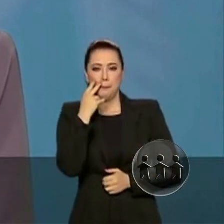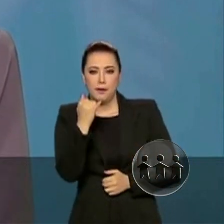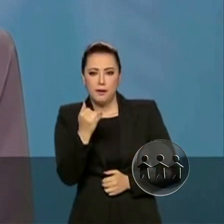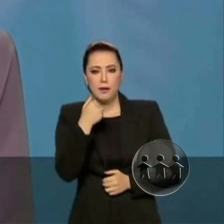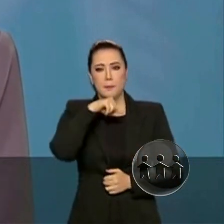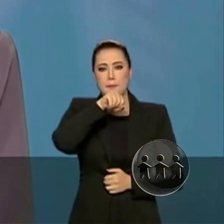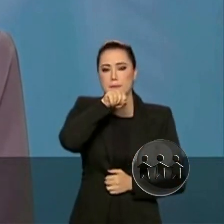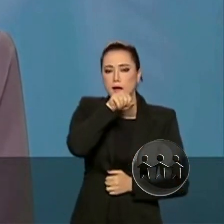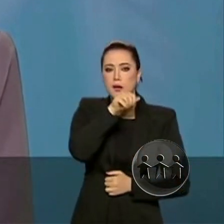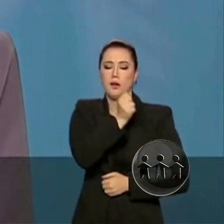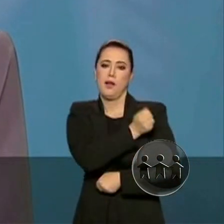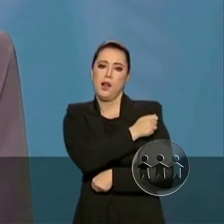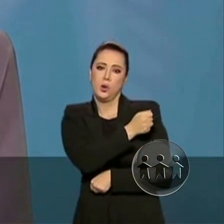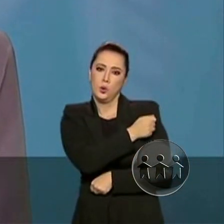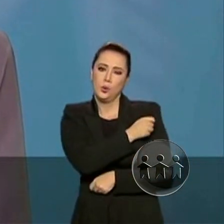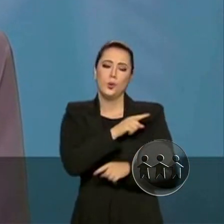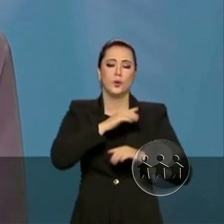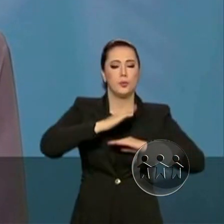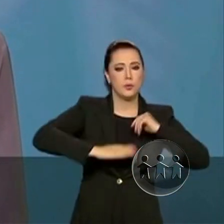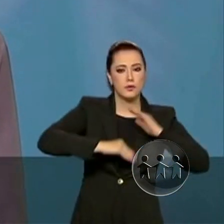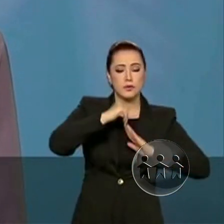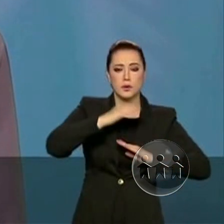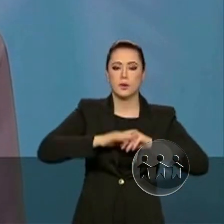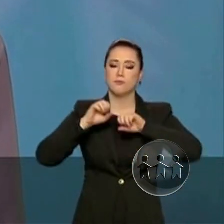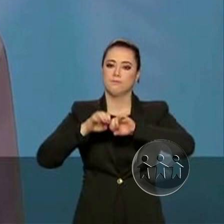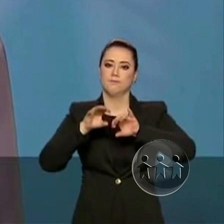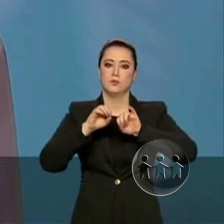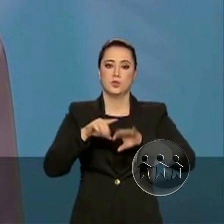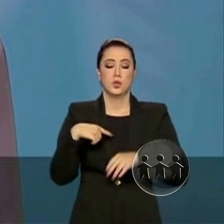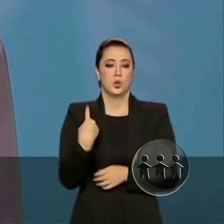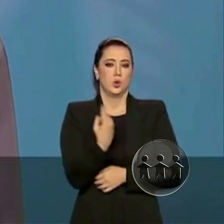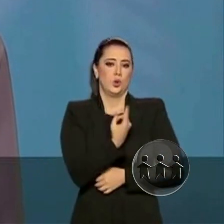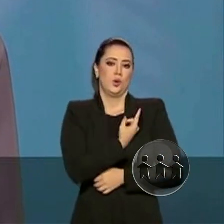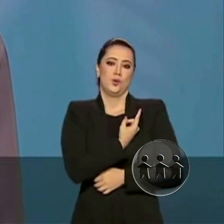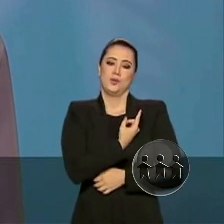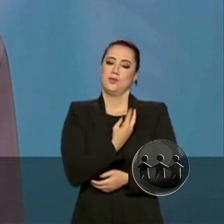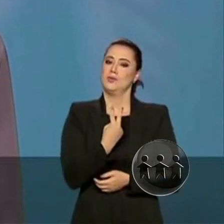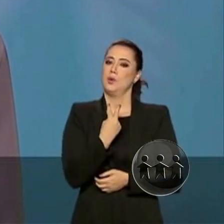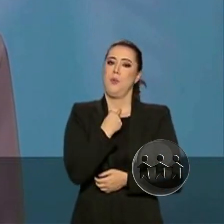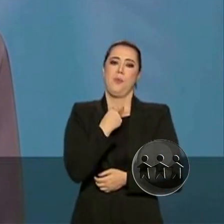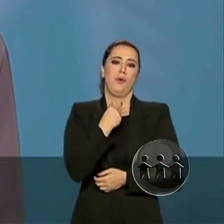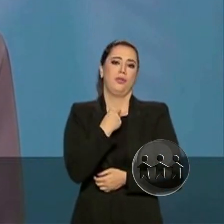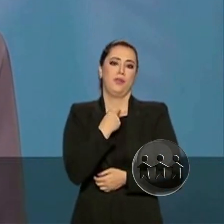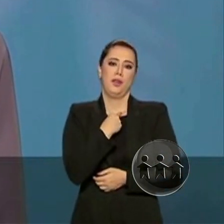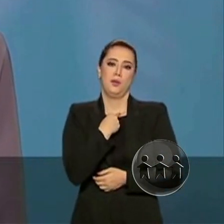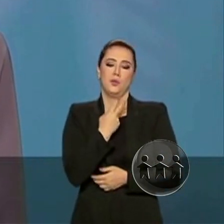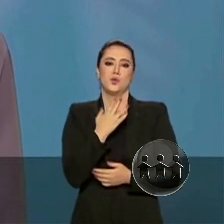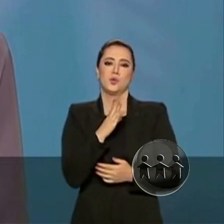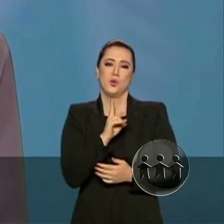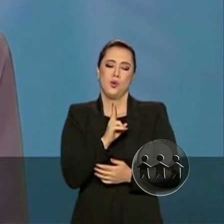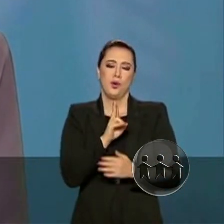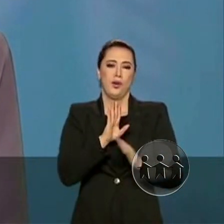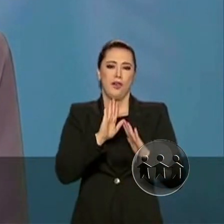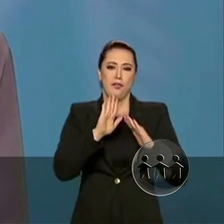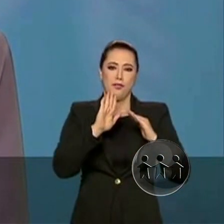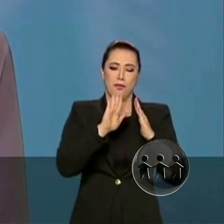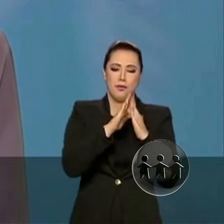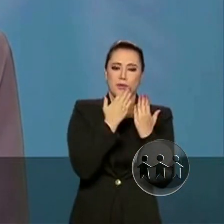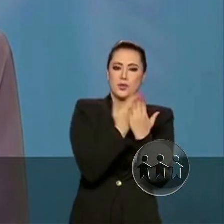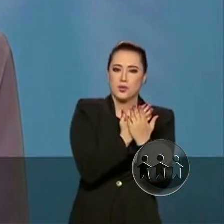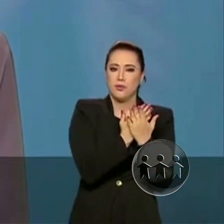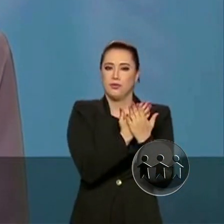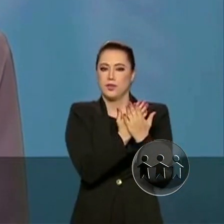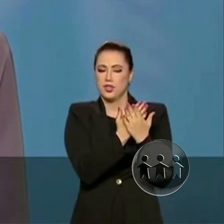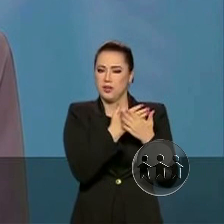estudantes e profissionais de educação, não podemos mais adiar este momento.